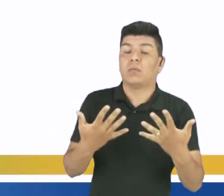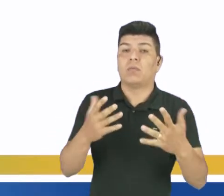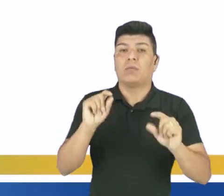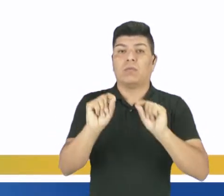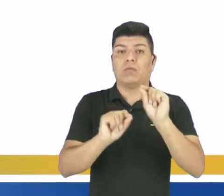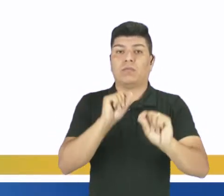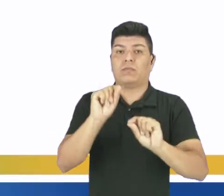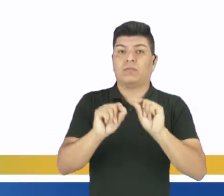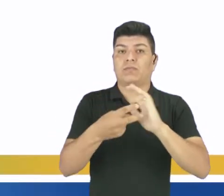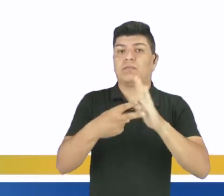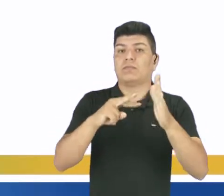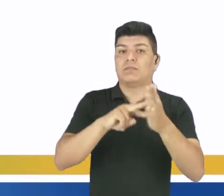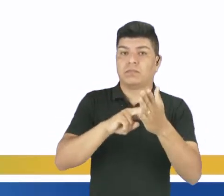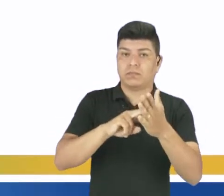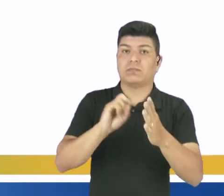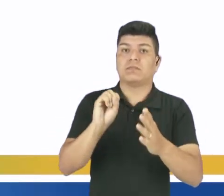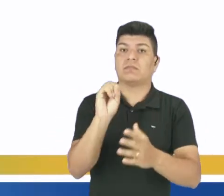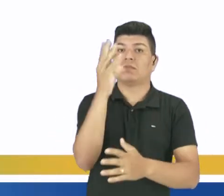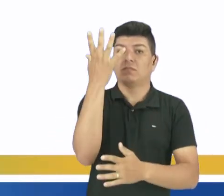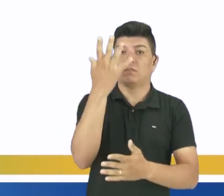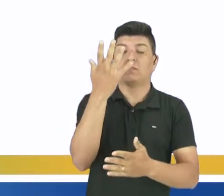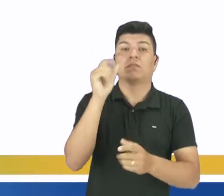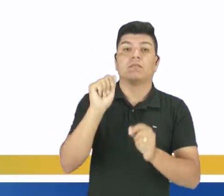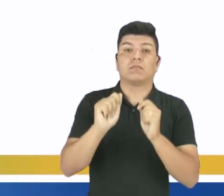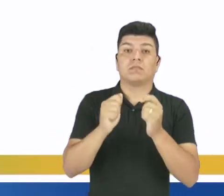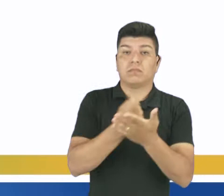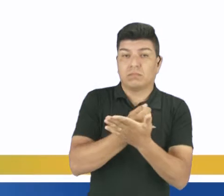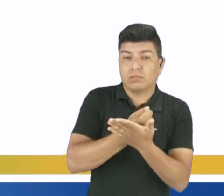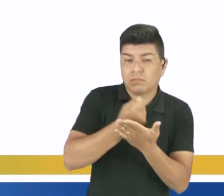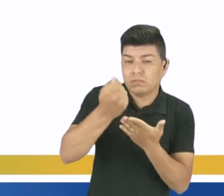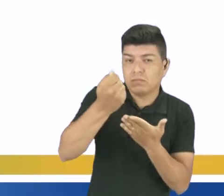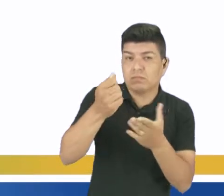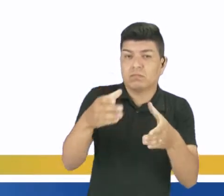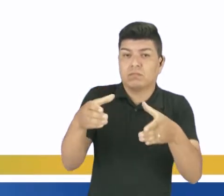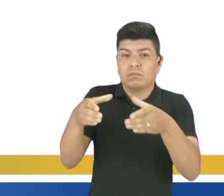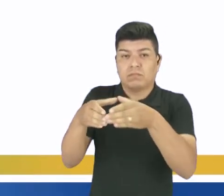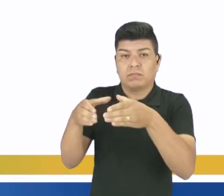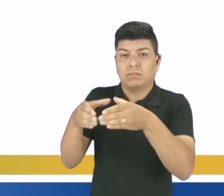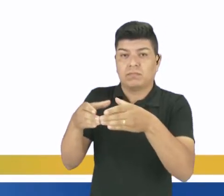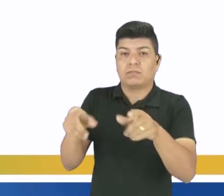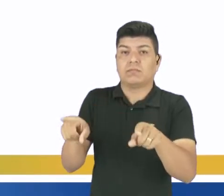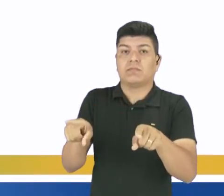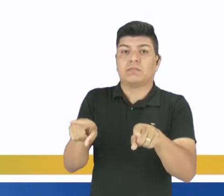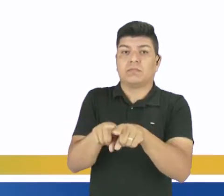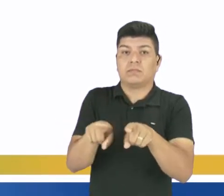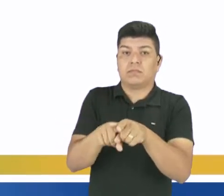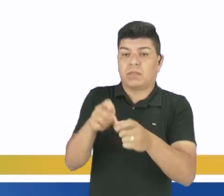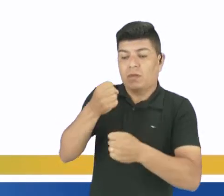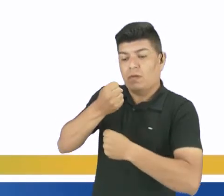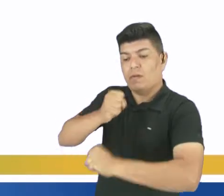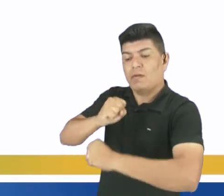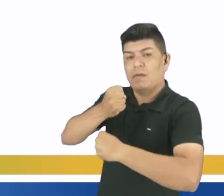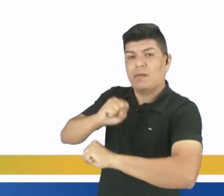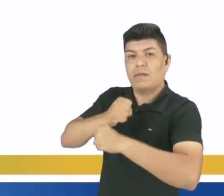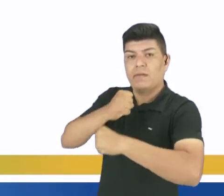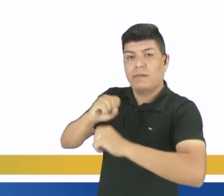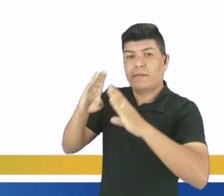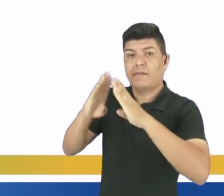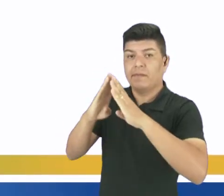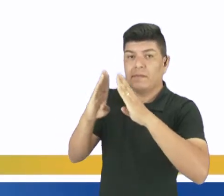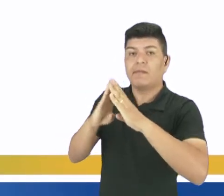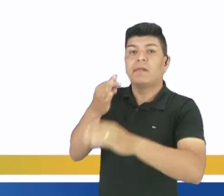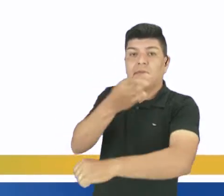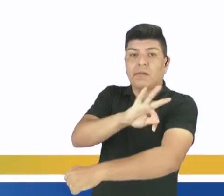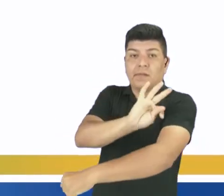de realizar uma ação ou um conjunto de ações. Então, varrer uma casa é uma técnica.